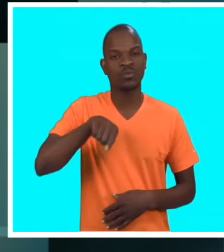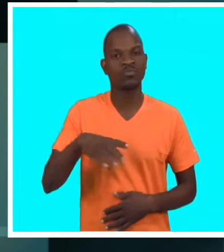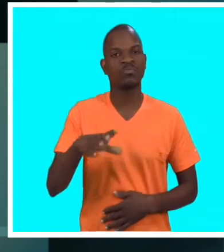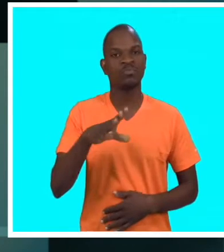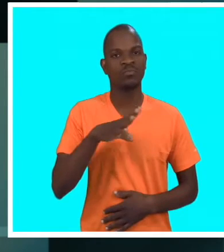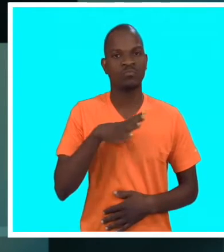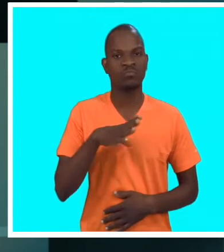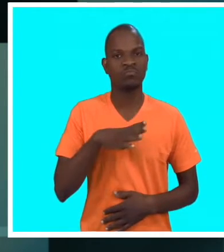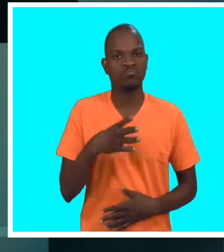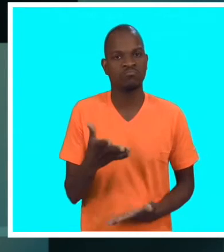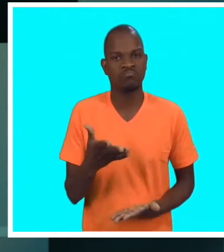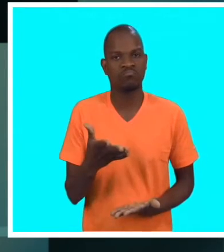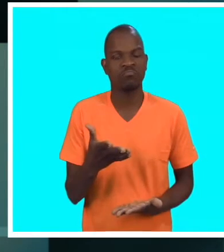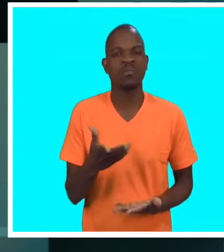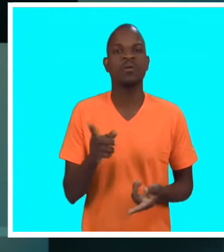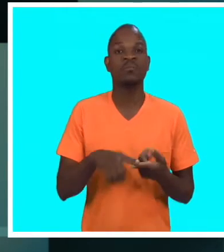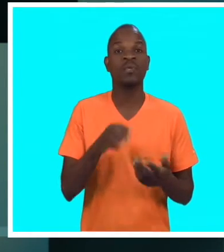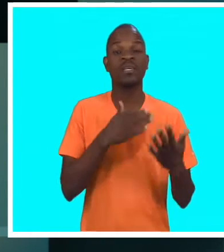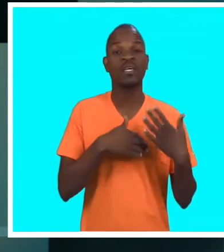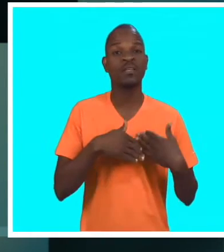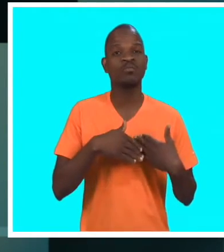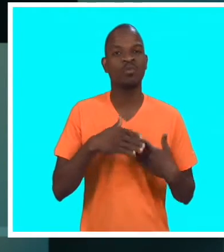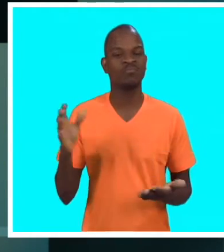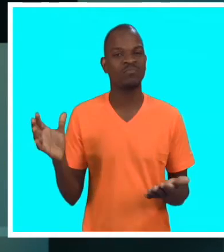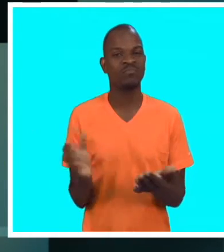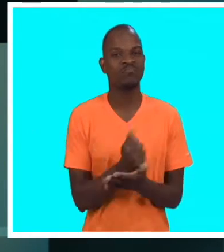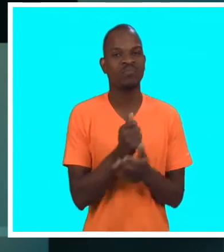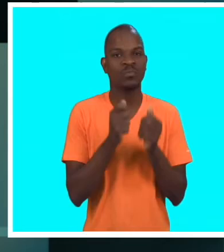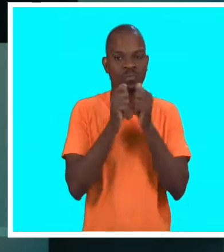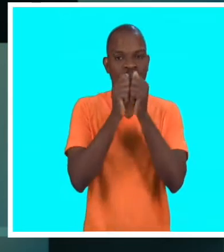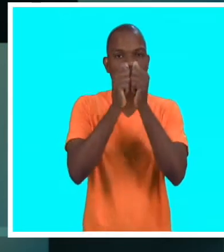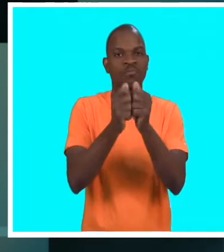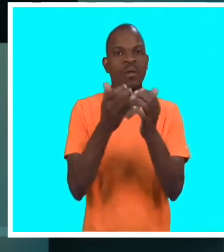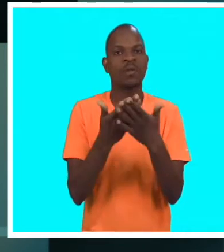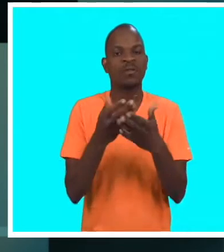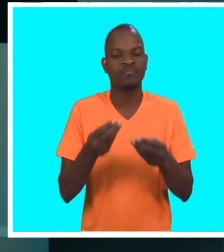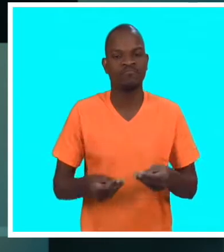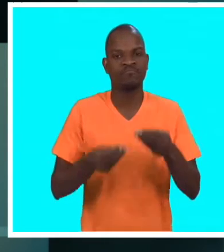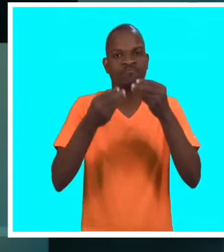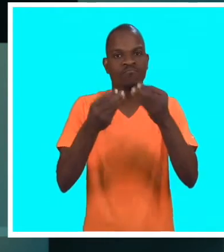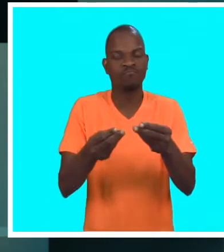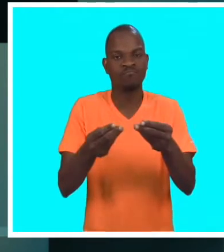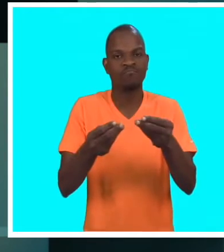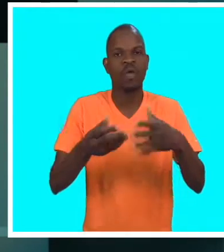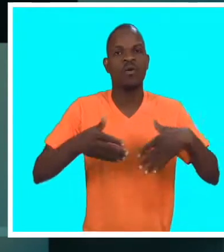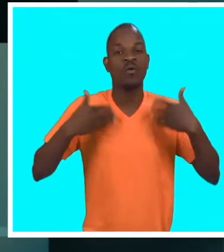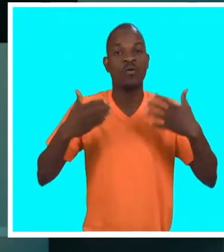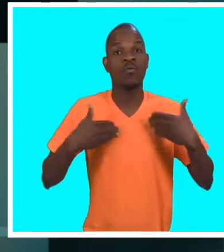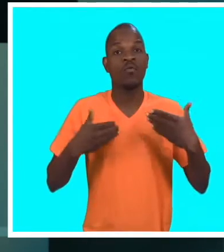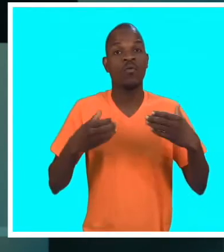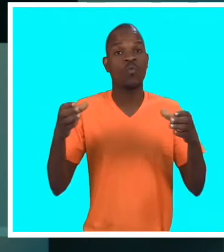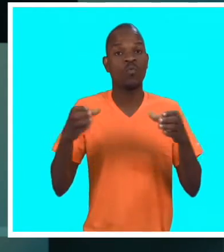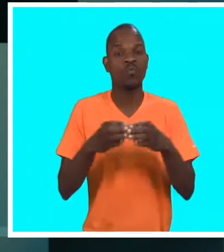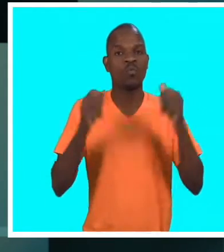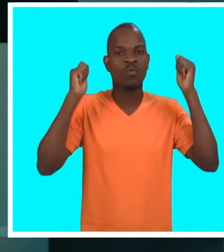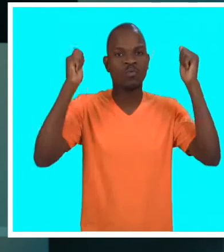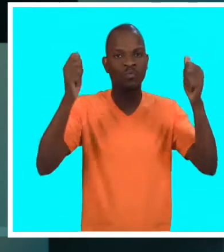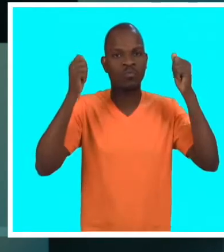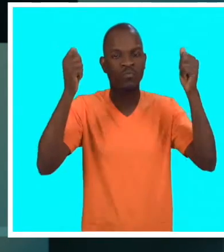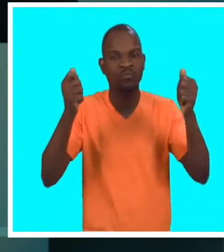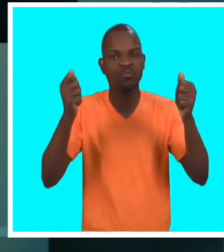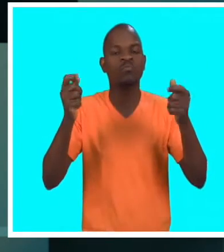queremos conquistar um troféu para alegrar este público maravilhoso